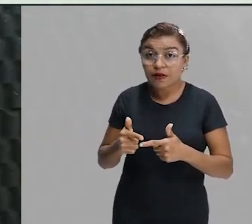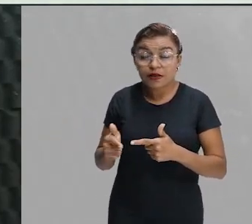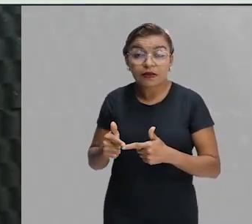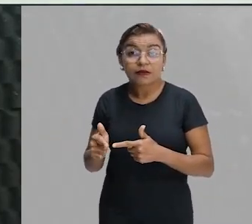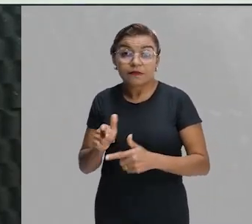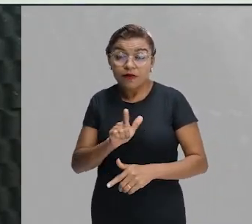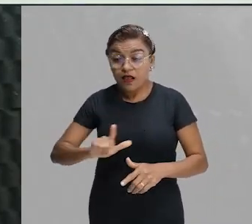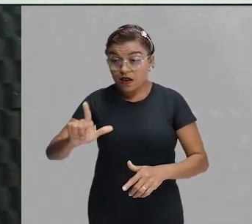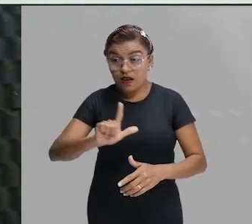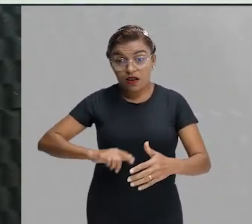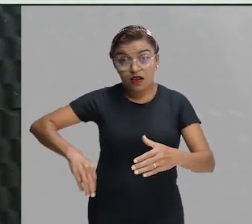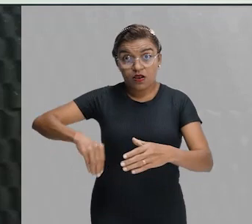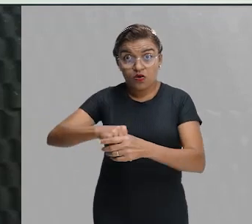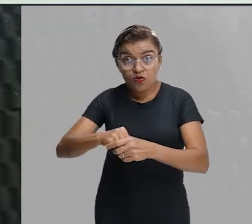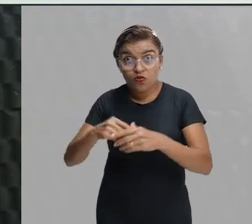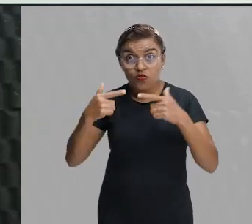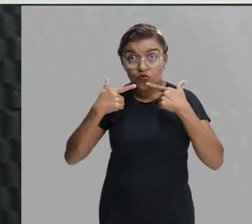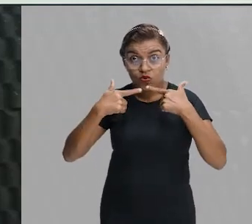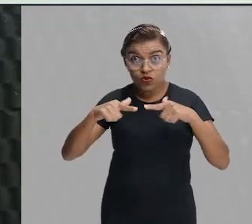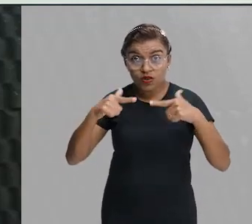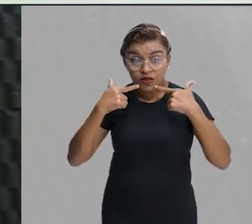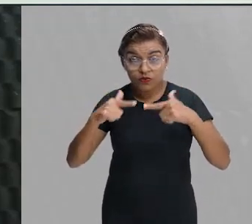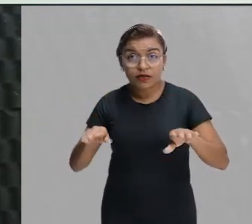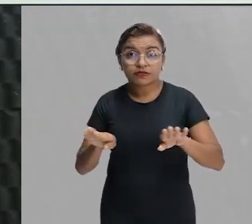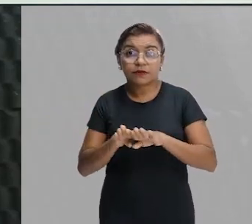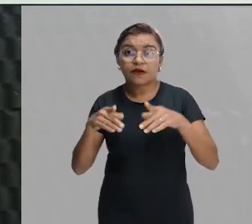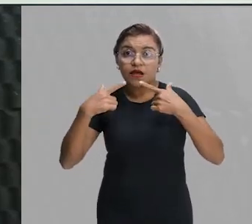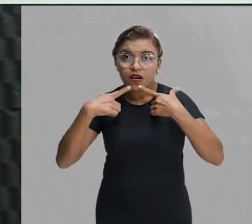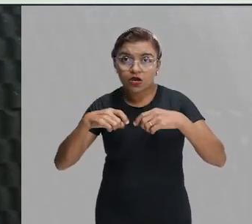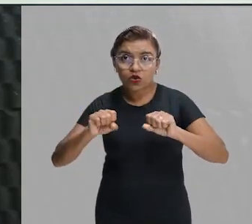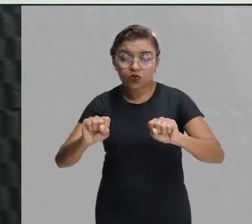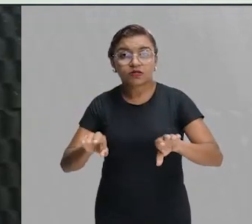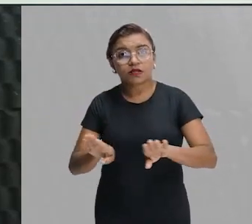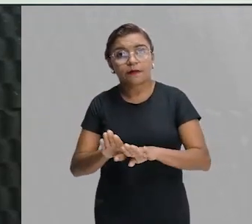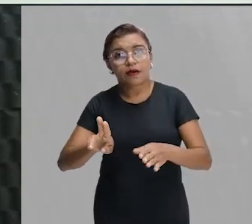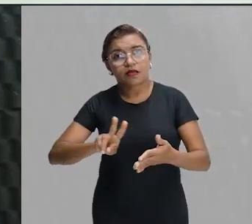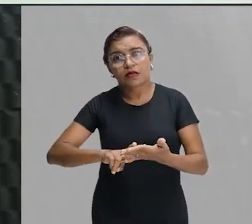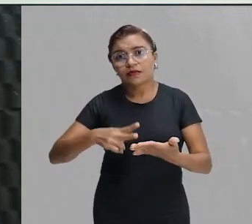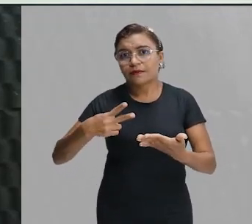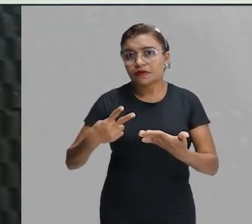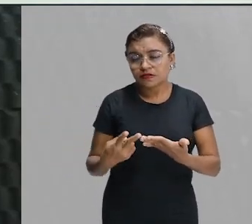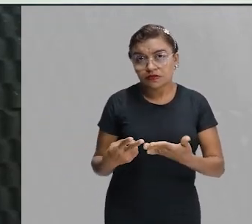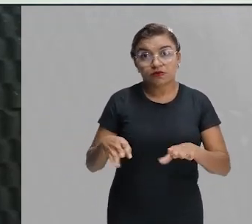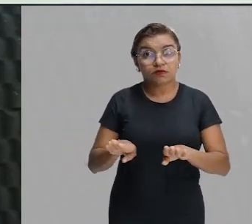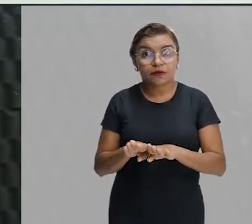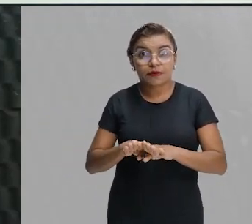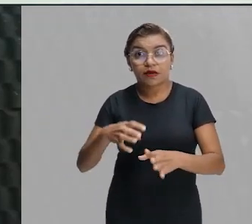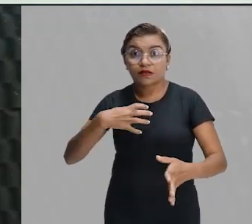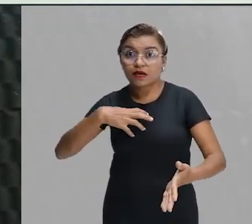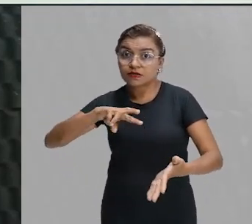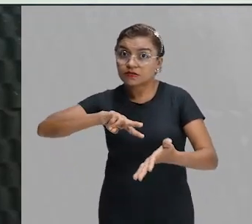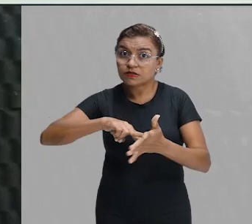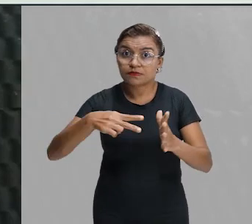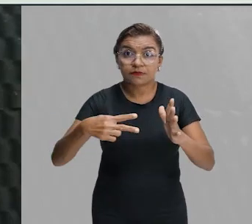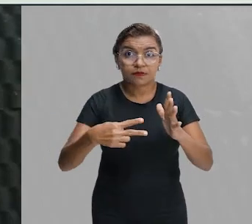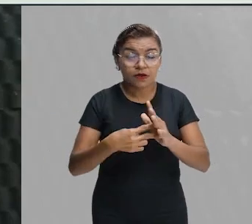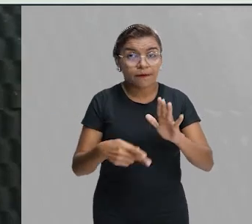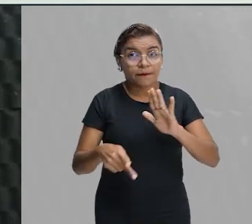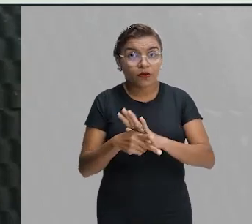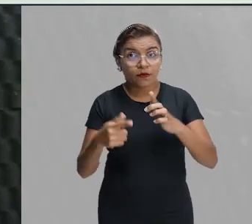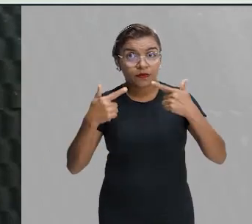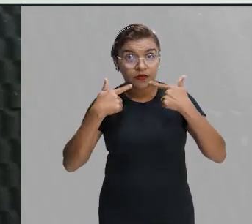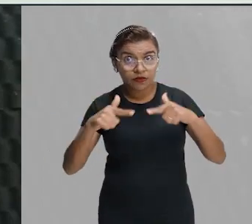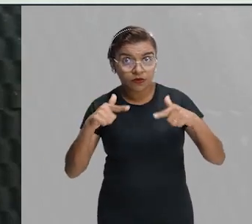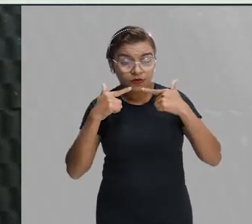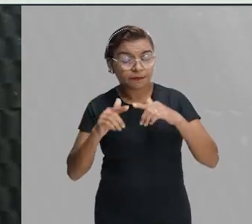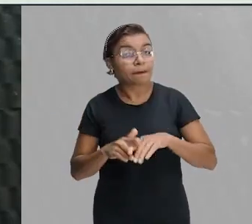própria lógica da linguagem, dentro da linguística, dentro da interpretação, dentro da semântica, do objeto próprio da linguagem. Agora